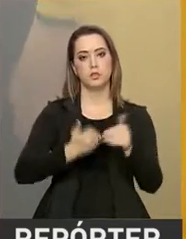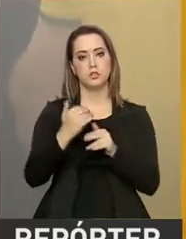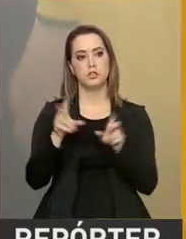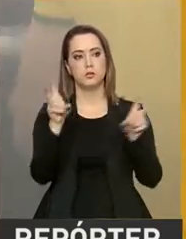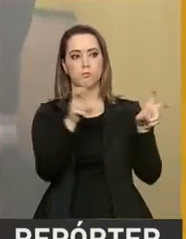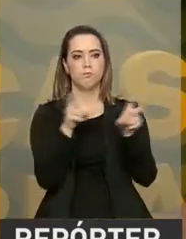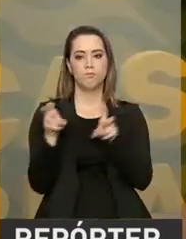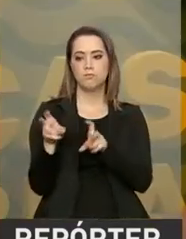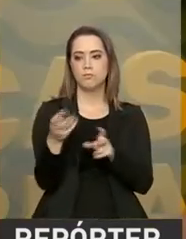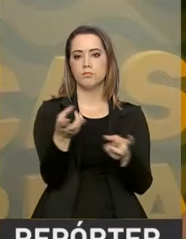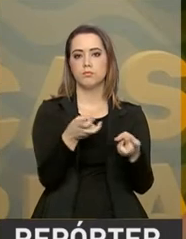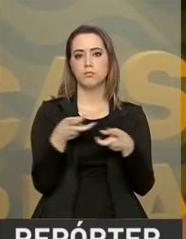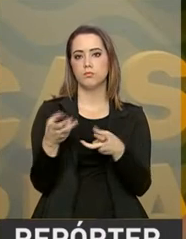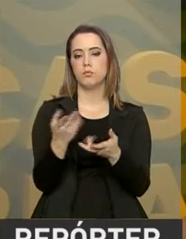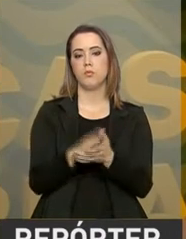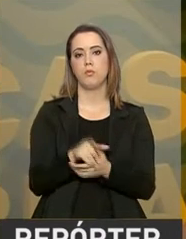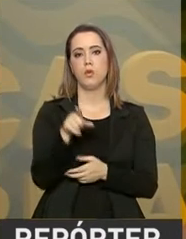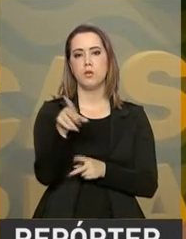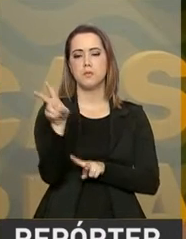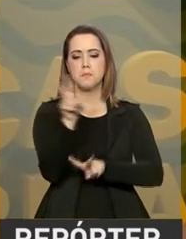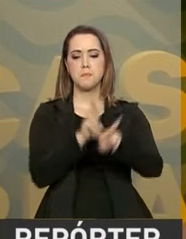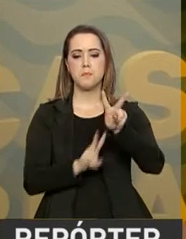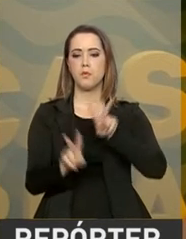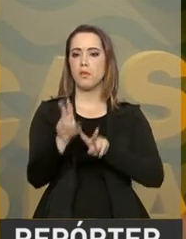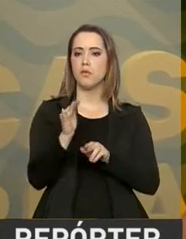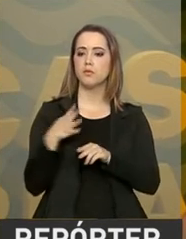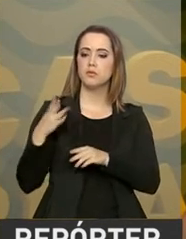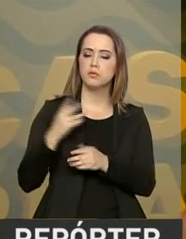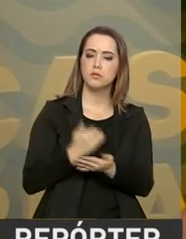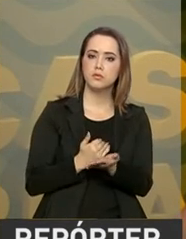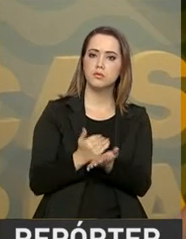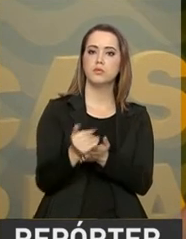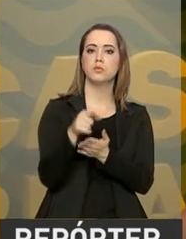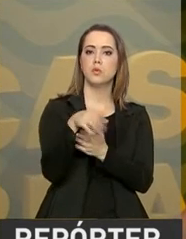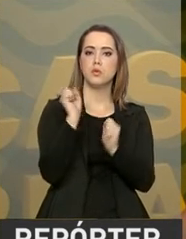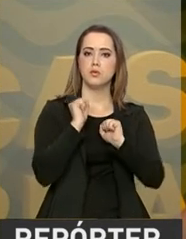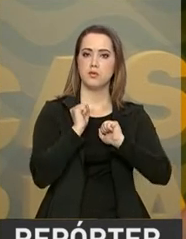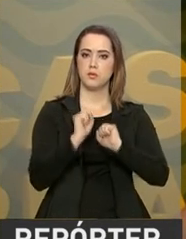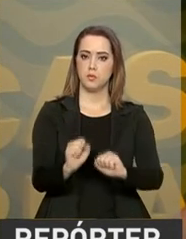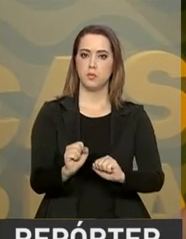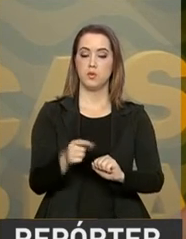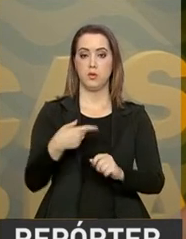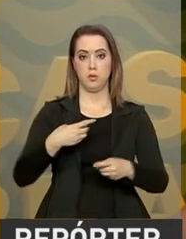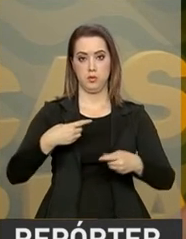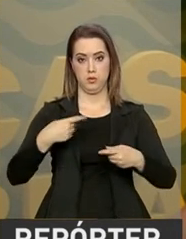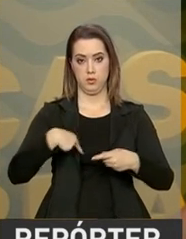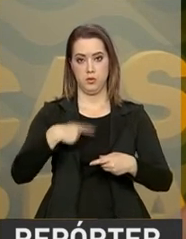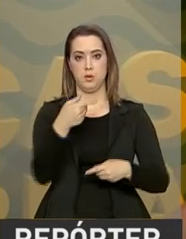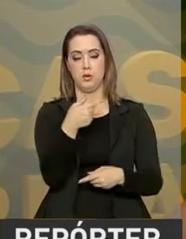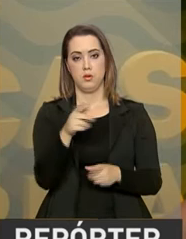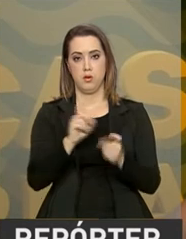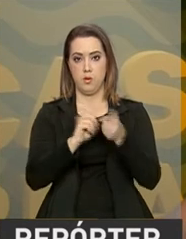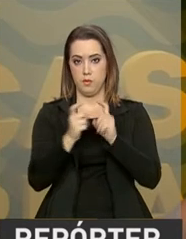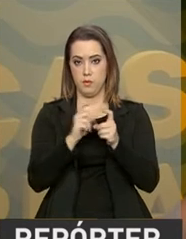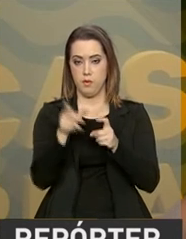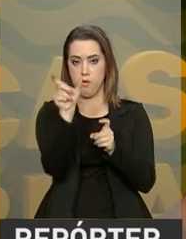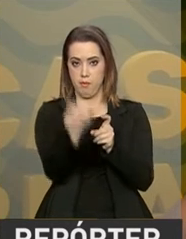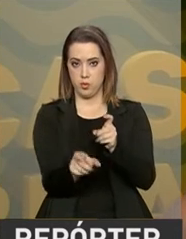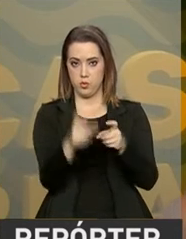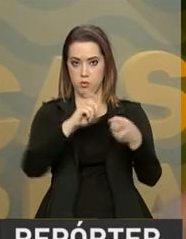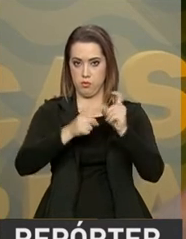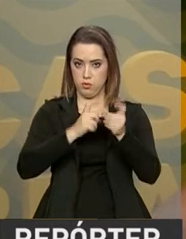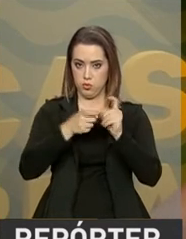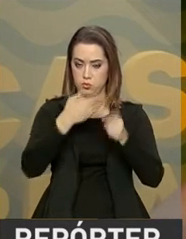novos perfis. É um sistema de avaliação permanente que permite ao gestor público a